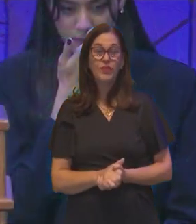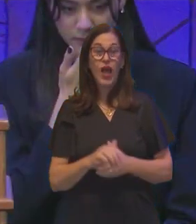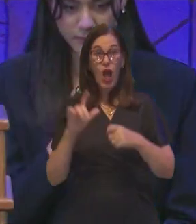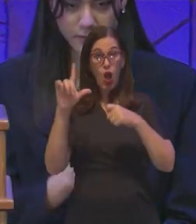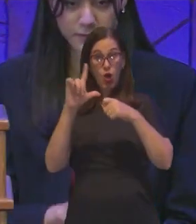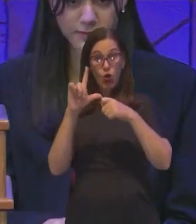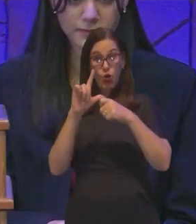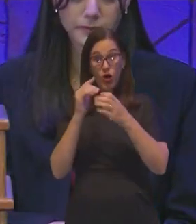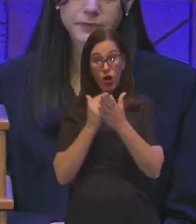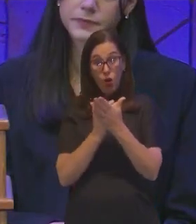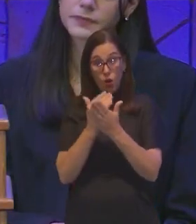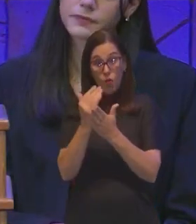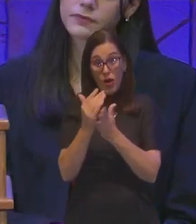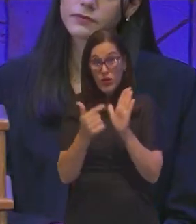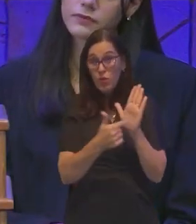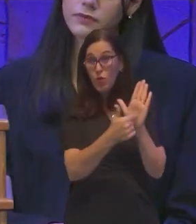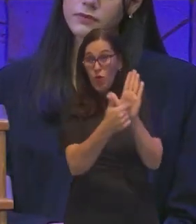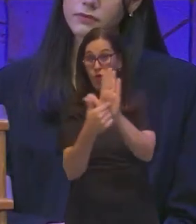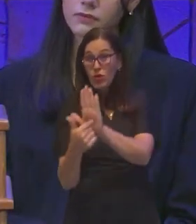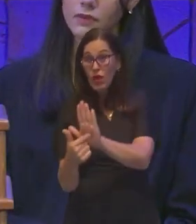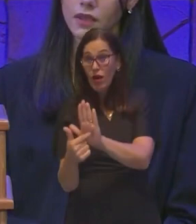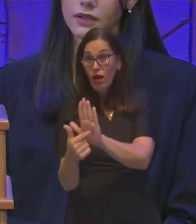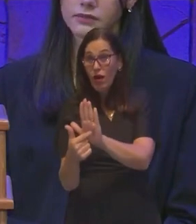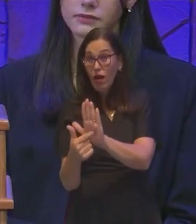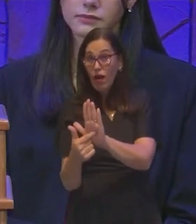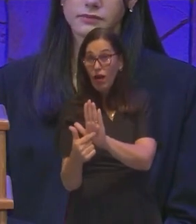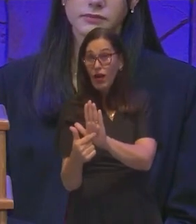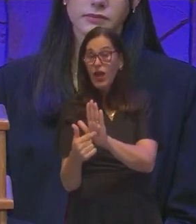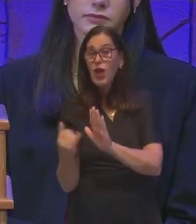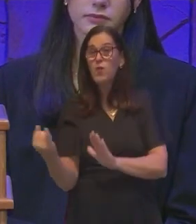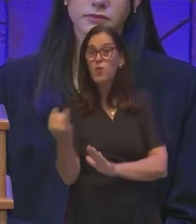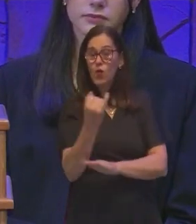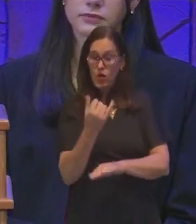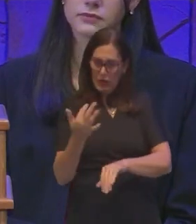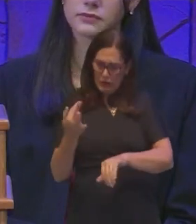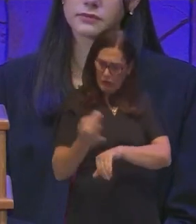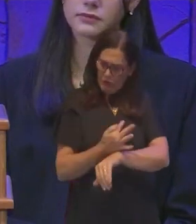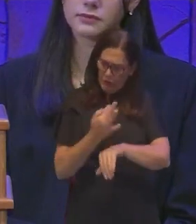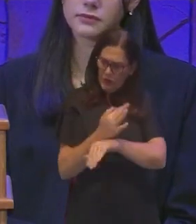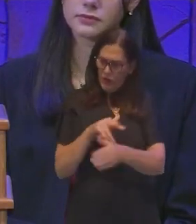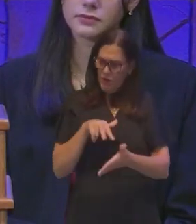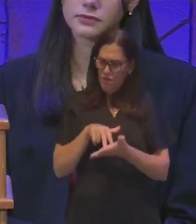Lucas já começa trazendo essa ênfase: e perseveravam,